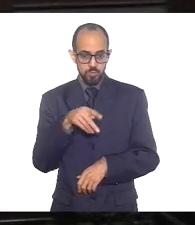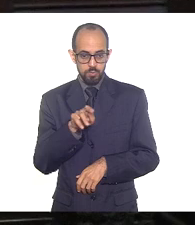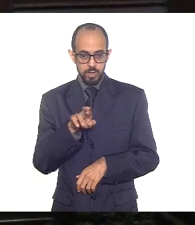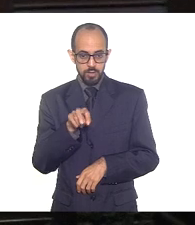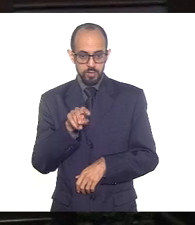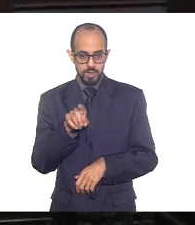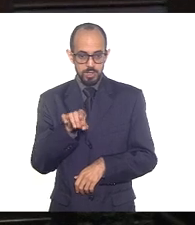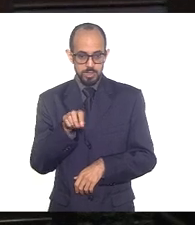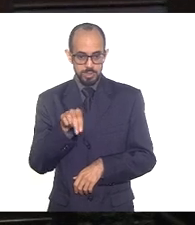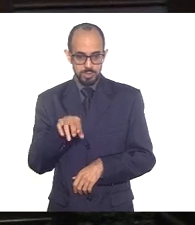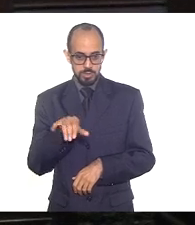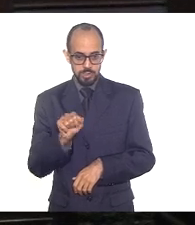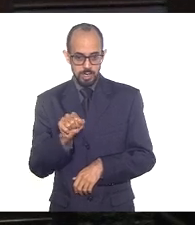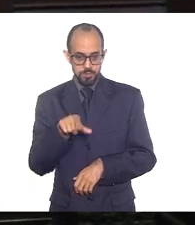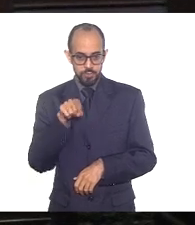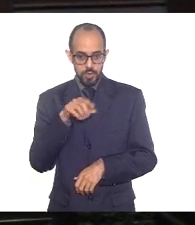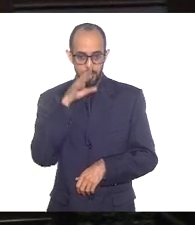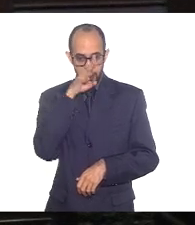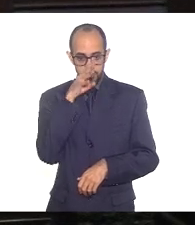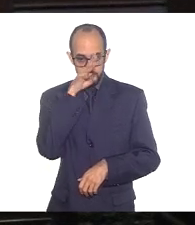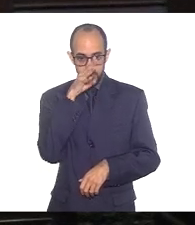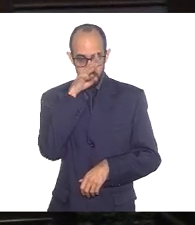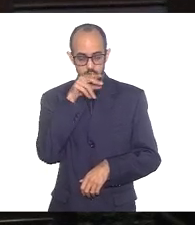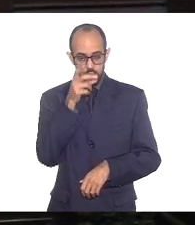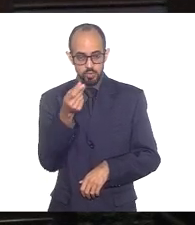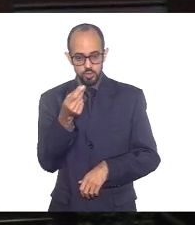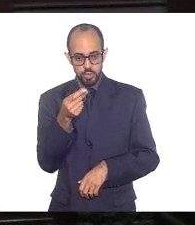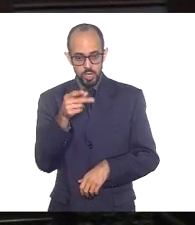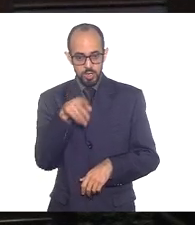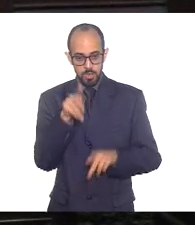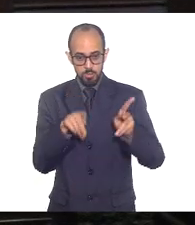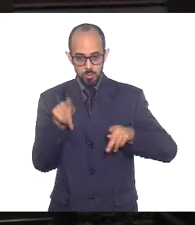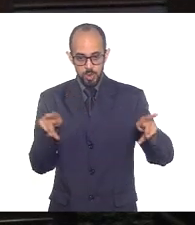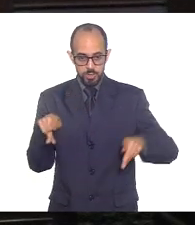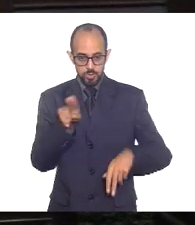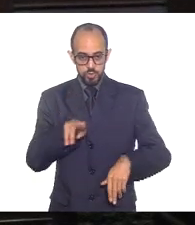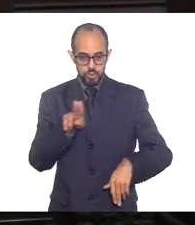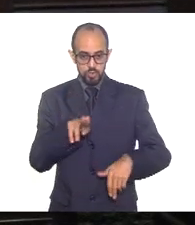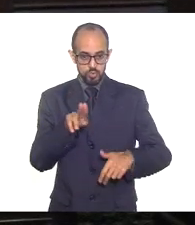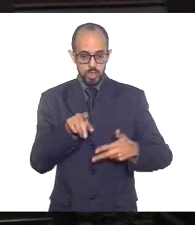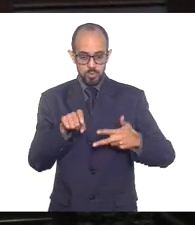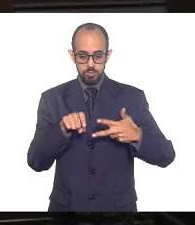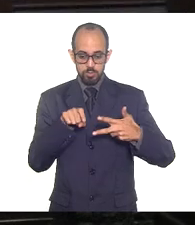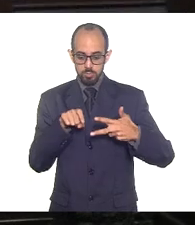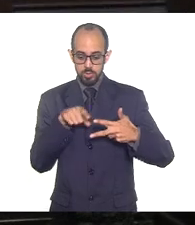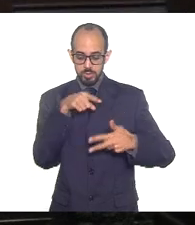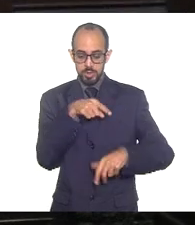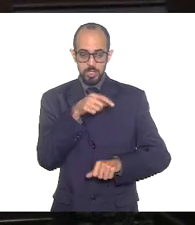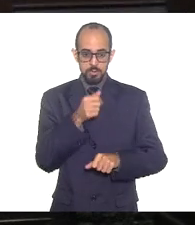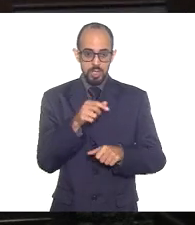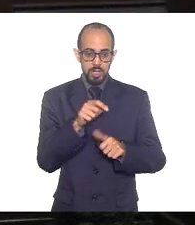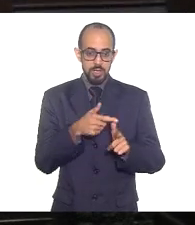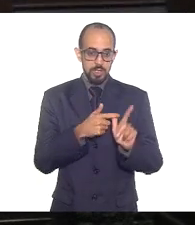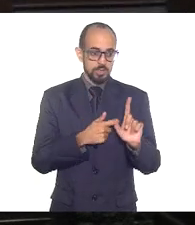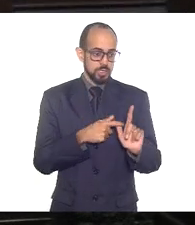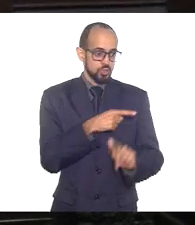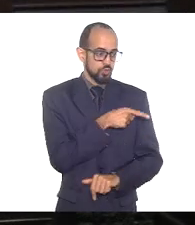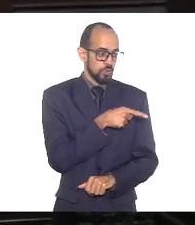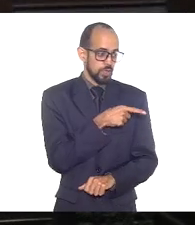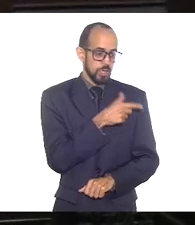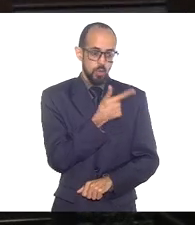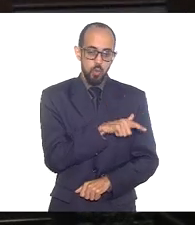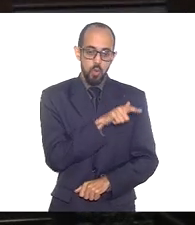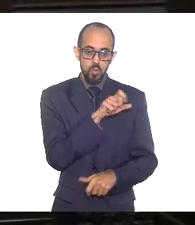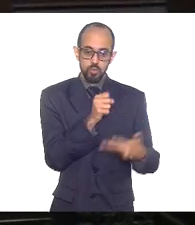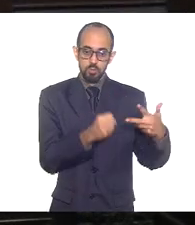completamente absurdo que o dinheiro da população Fluminense seja usado por um poder ele se tornar criador de outro